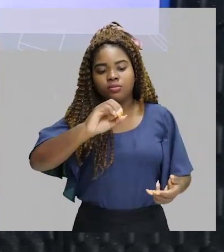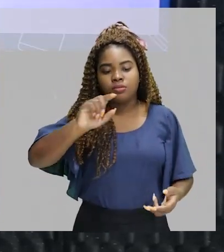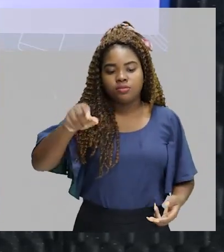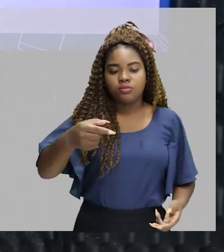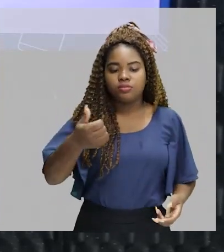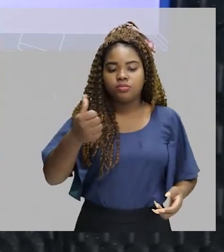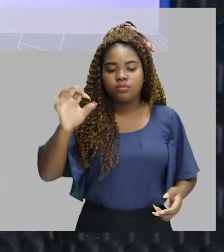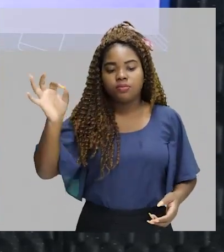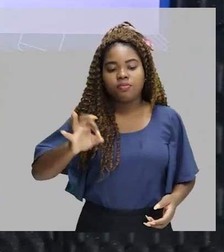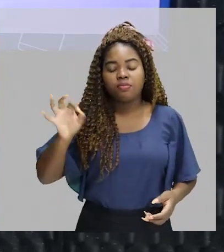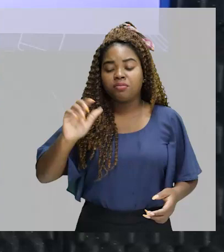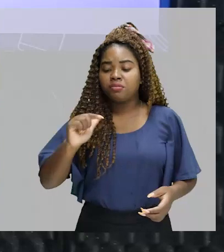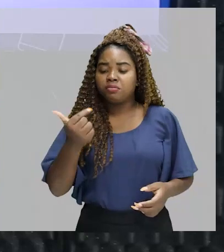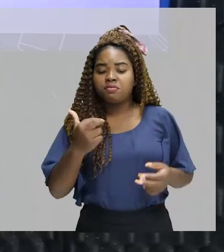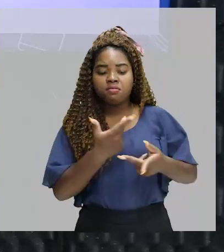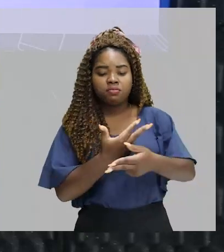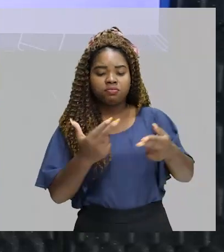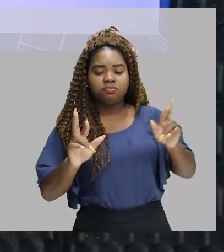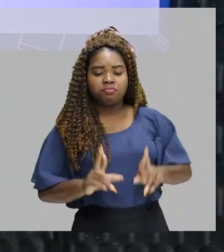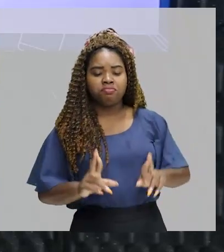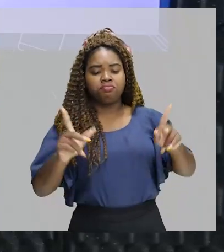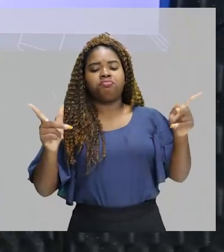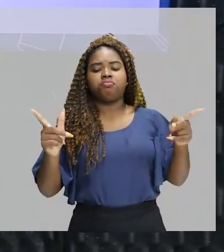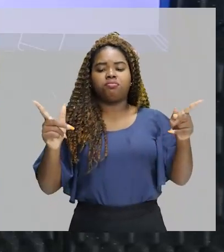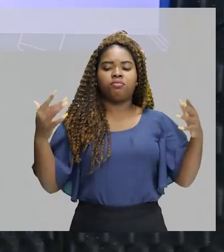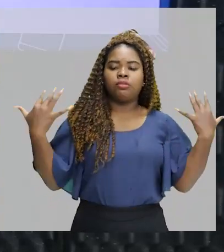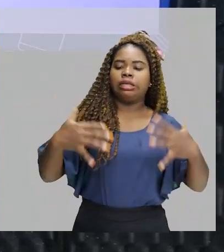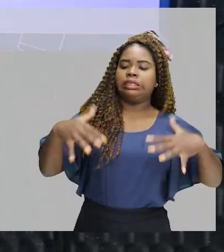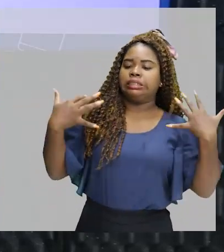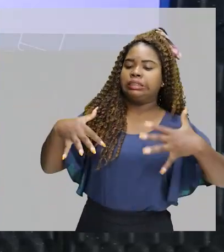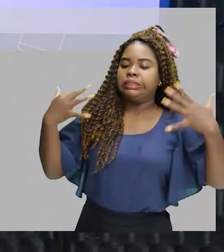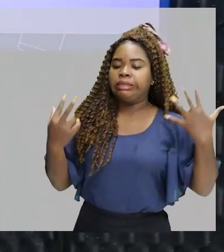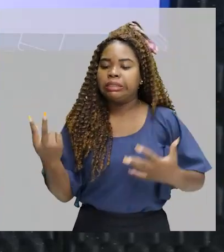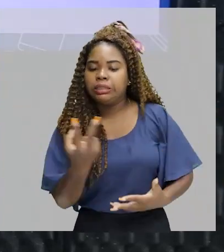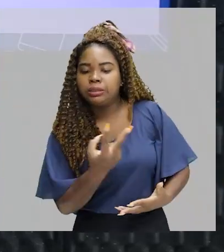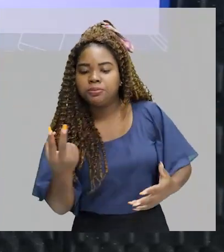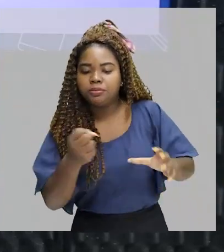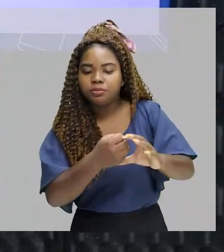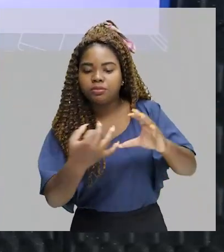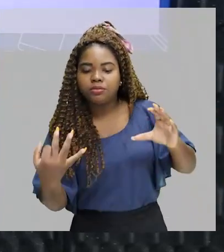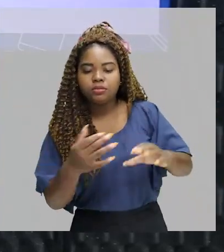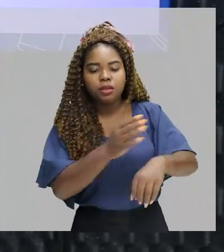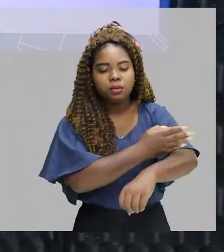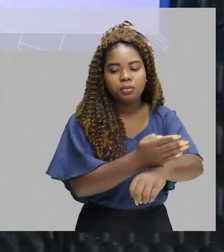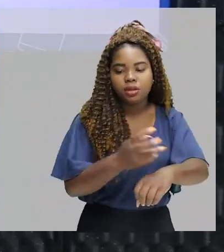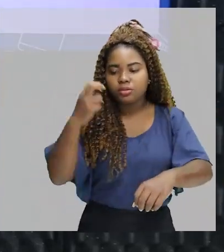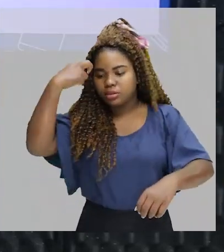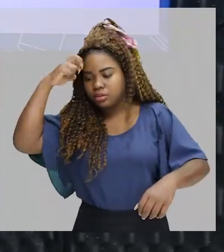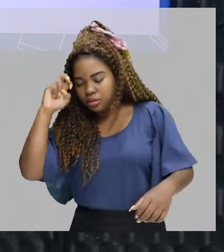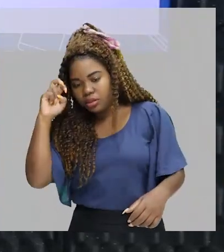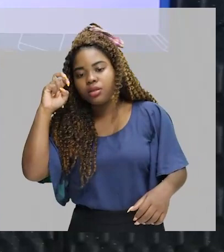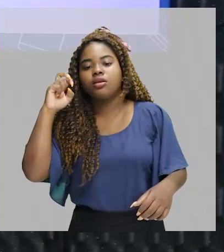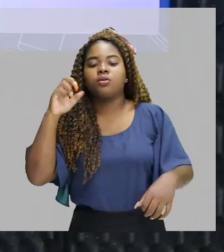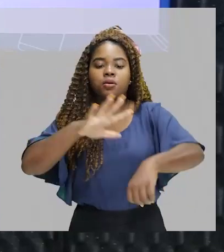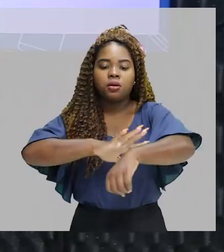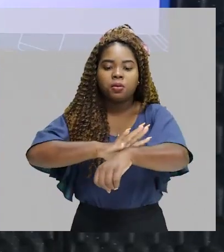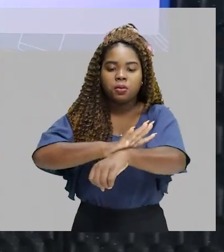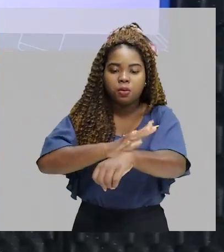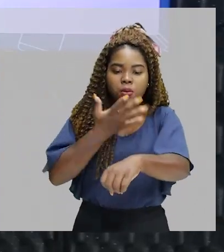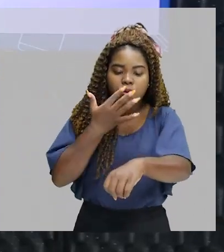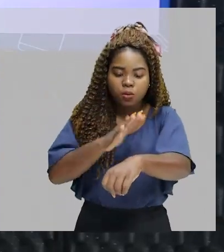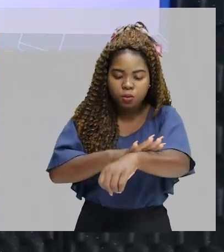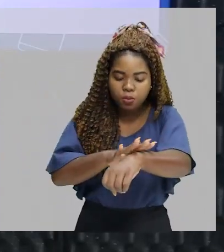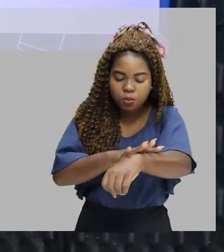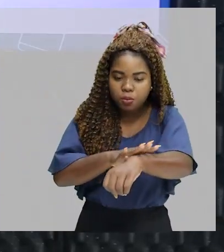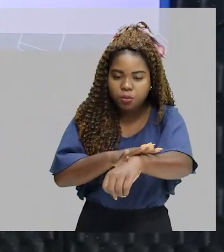não existe uma variabilidade, uma diferença tão grande para se caracterizar brancos e negros como raças diferentes, segundo